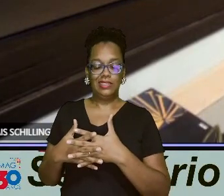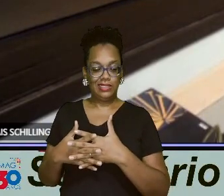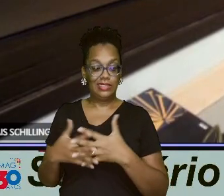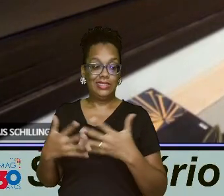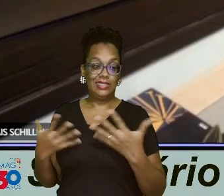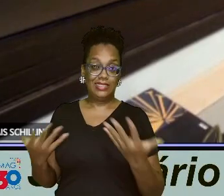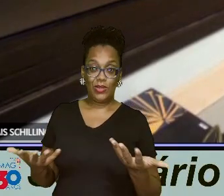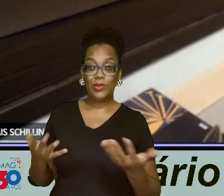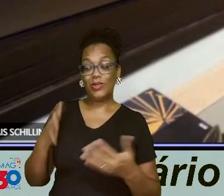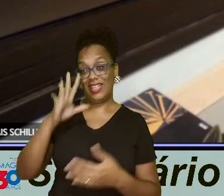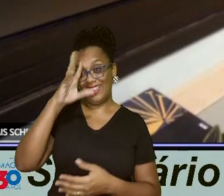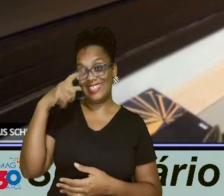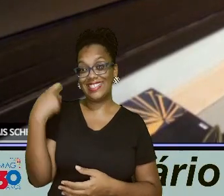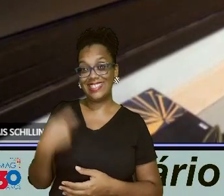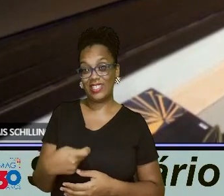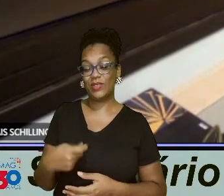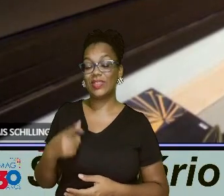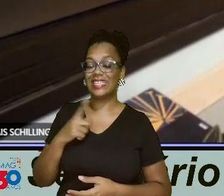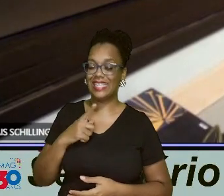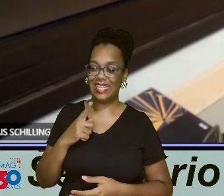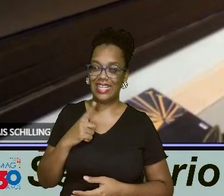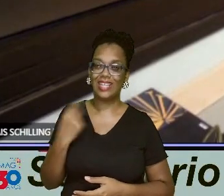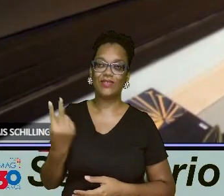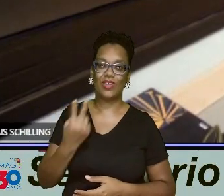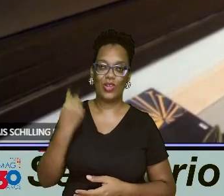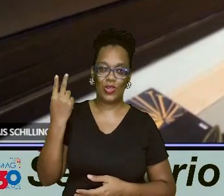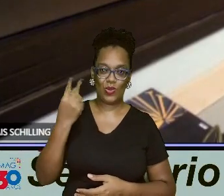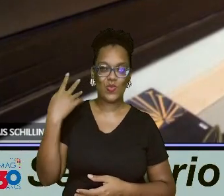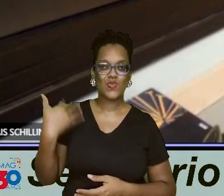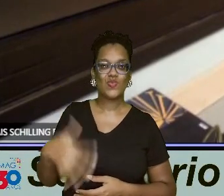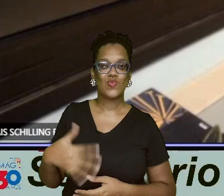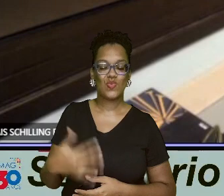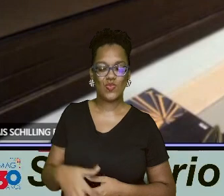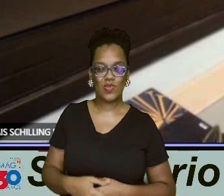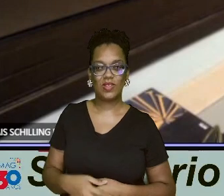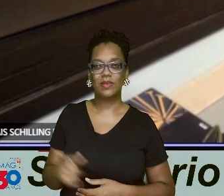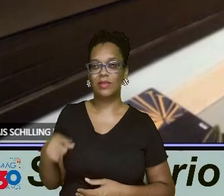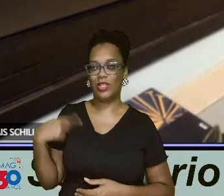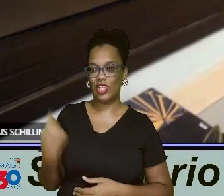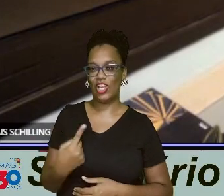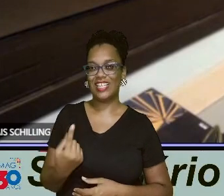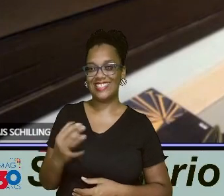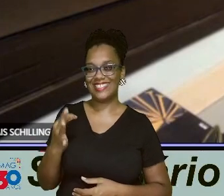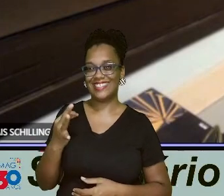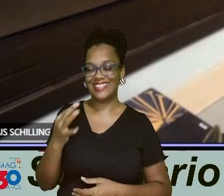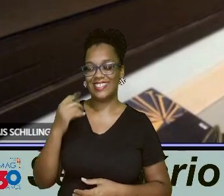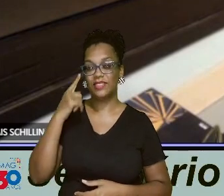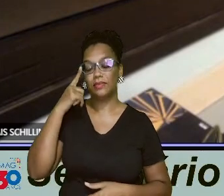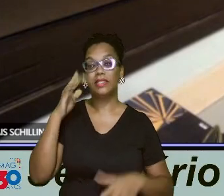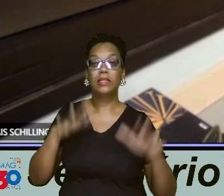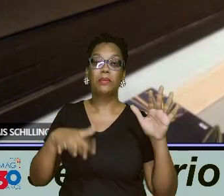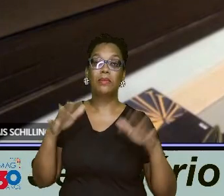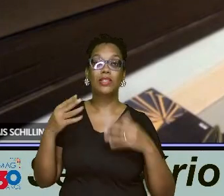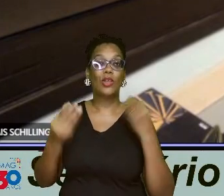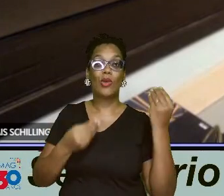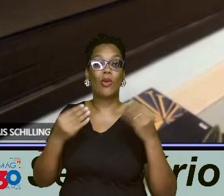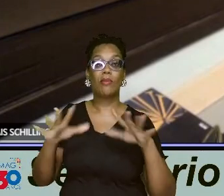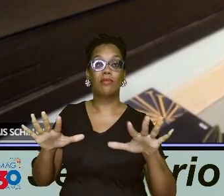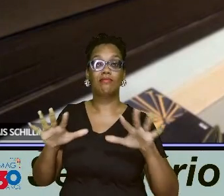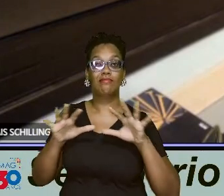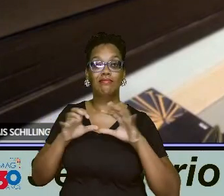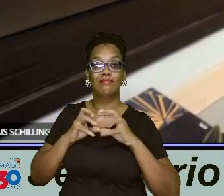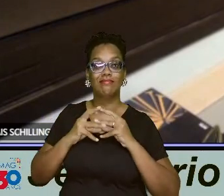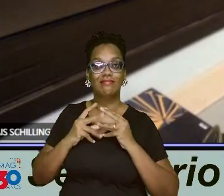então essa decisão ela tem um valor muito grande para nós, né? E a depender da maneira como ela fosse absorvida,